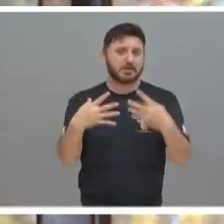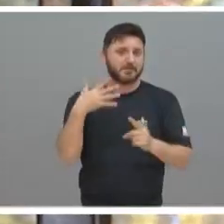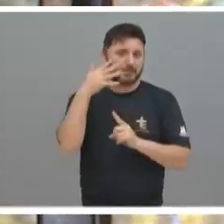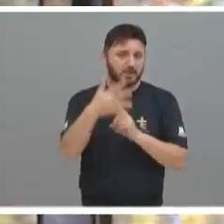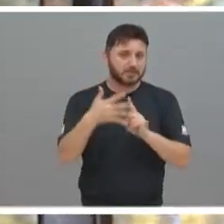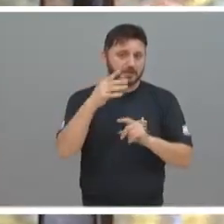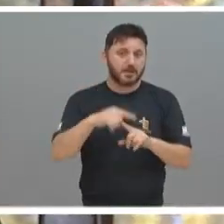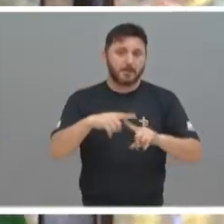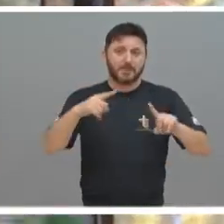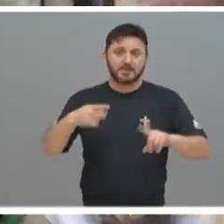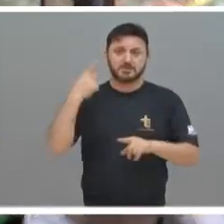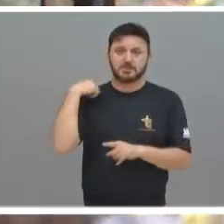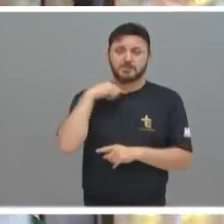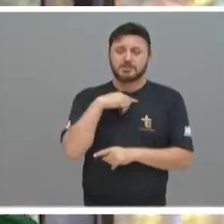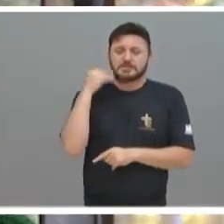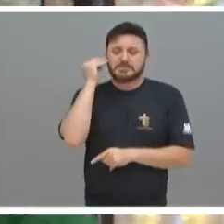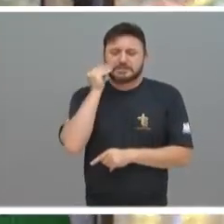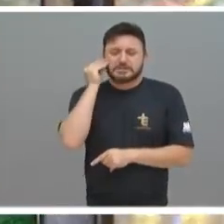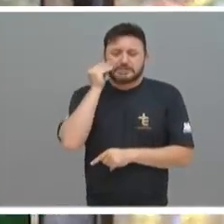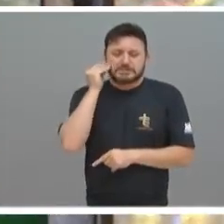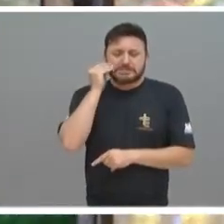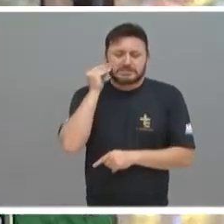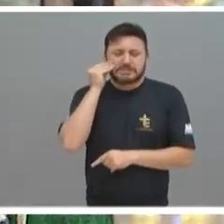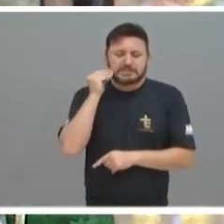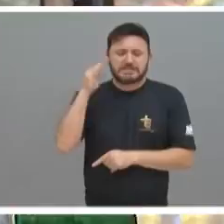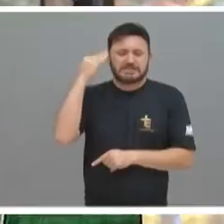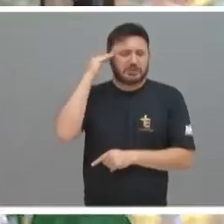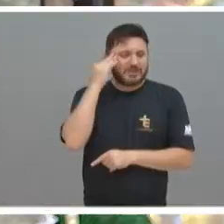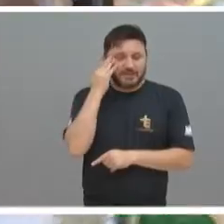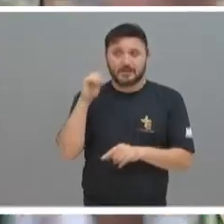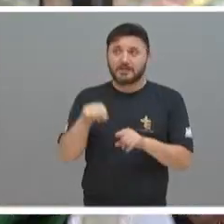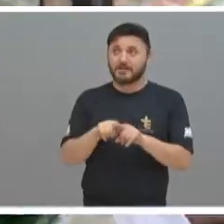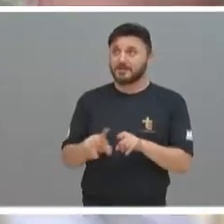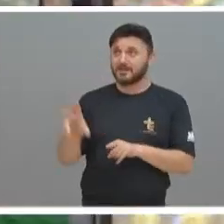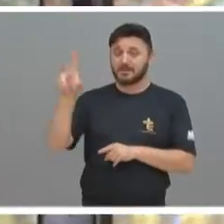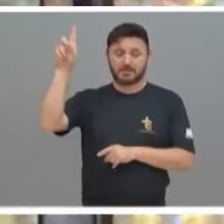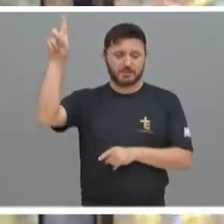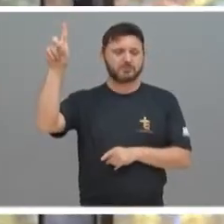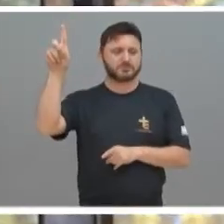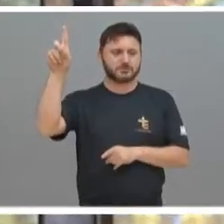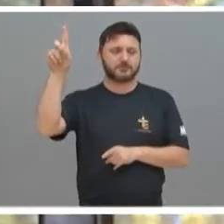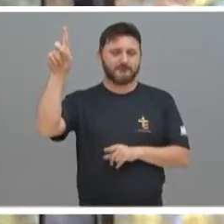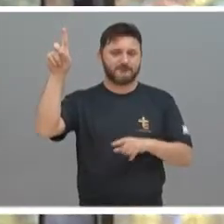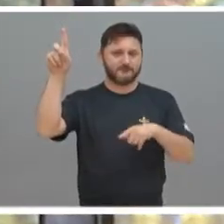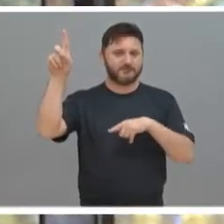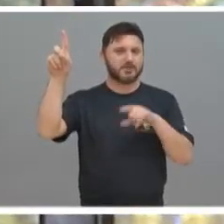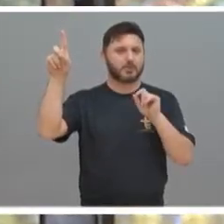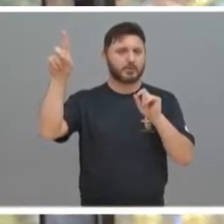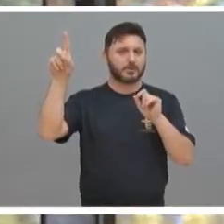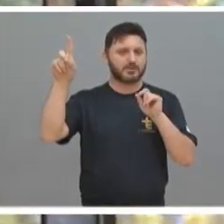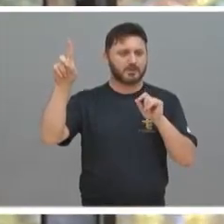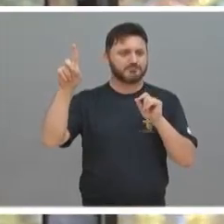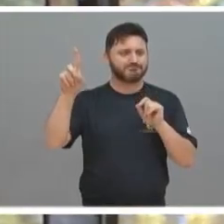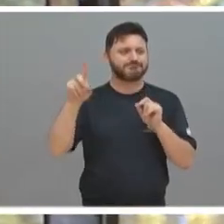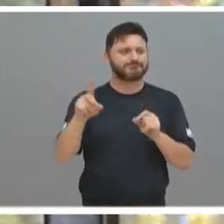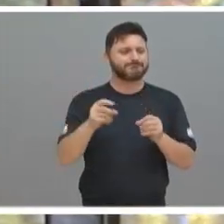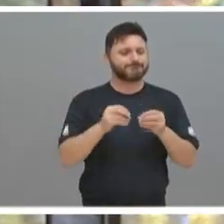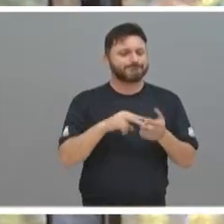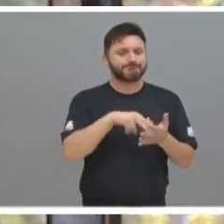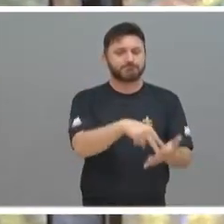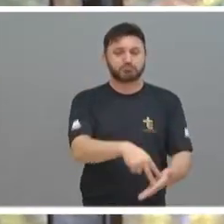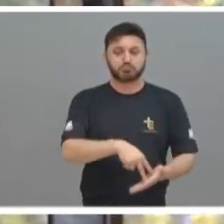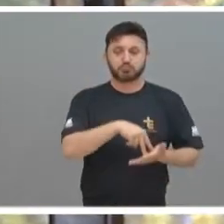Mas apesar de toda a tentativa de Deus, principalmente no seu amor e morte, morte de cruz e ressurreição, nos